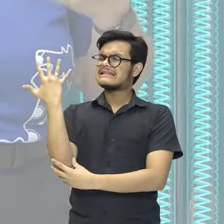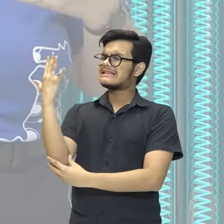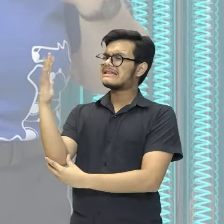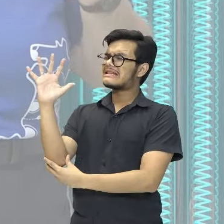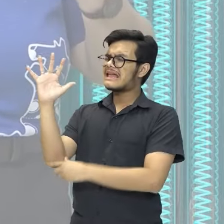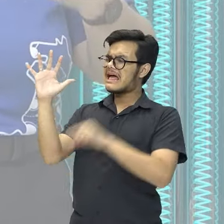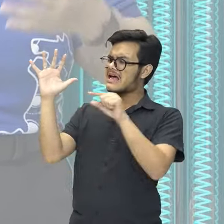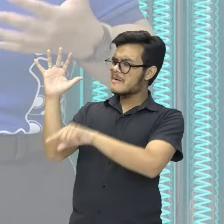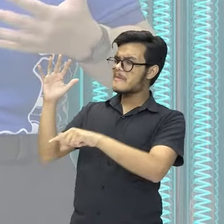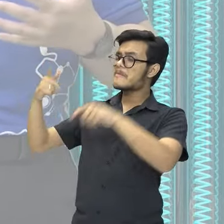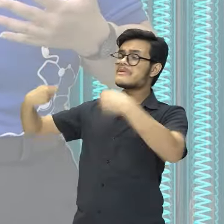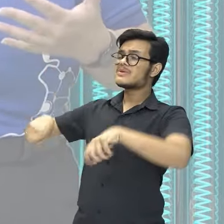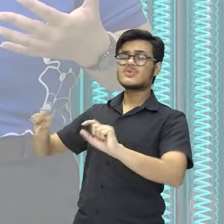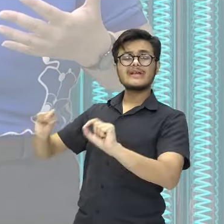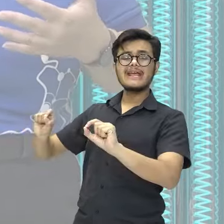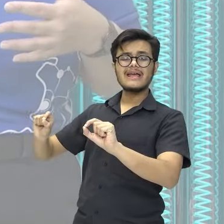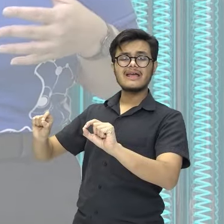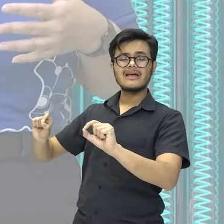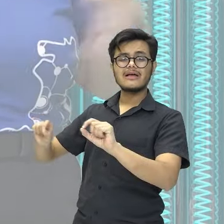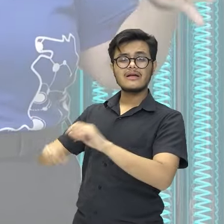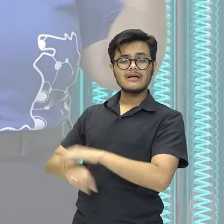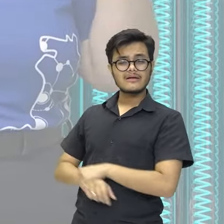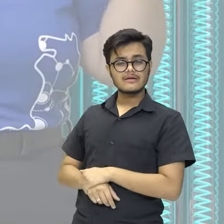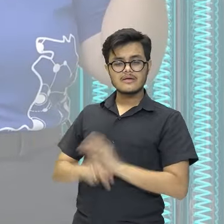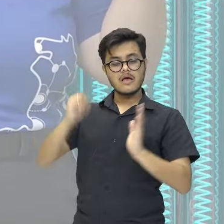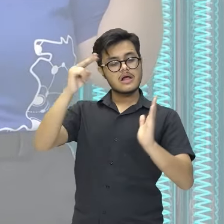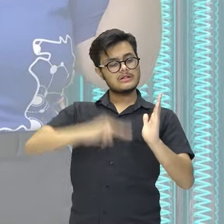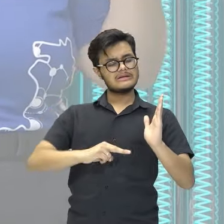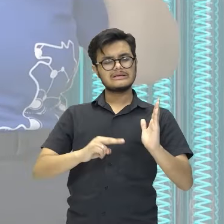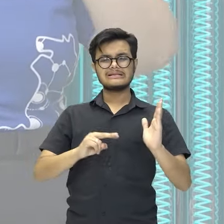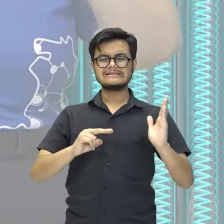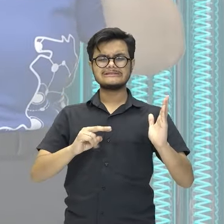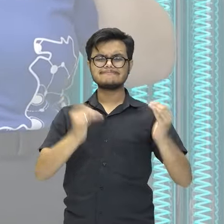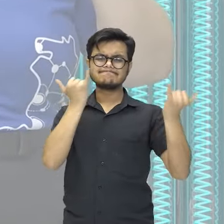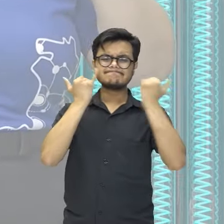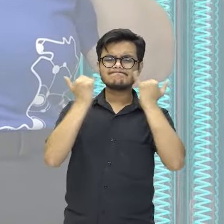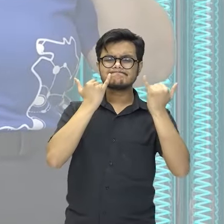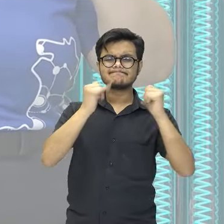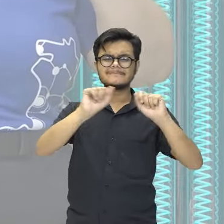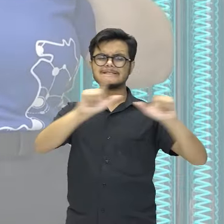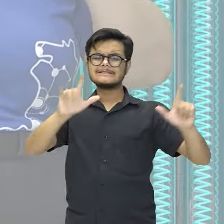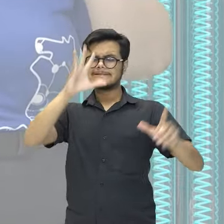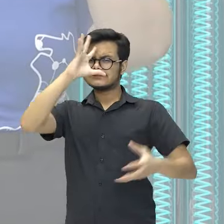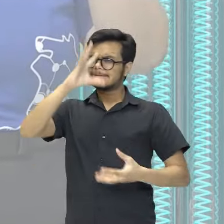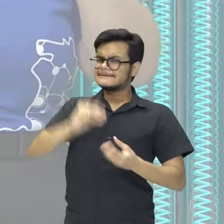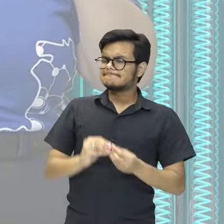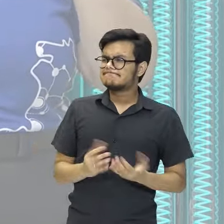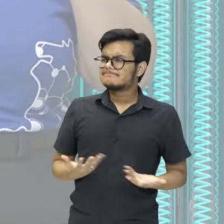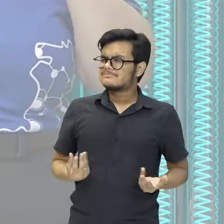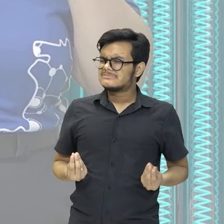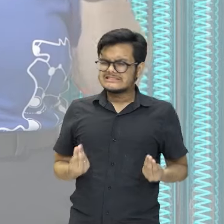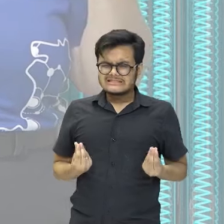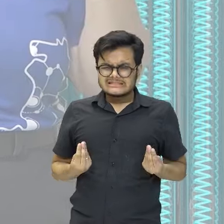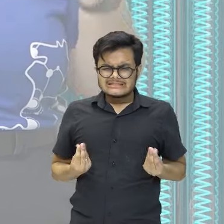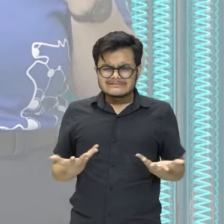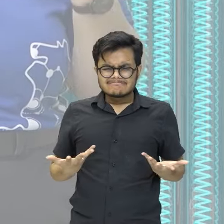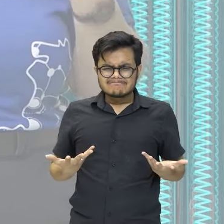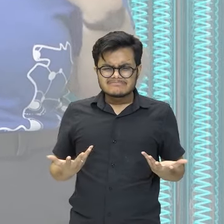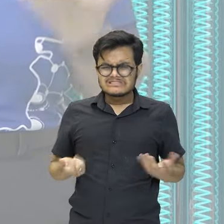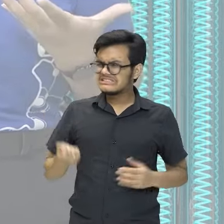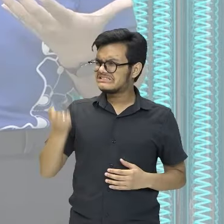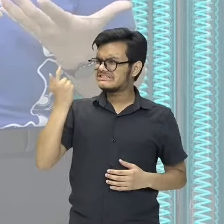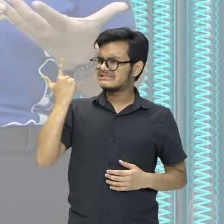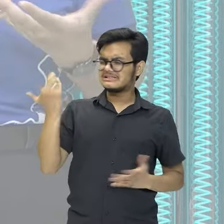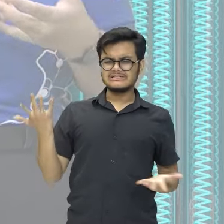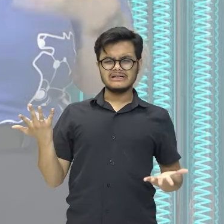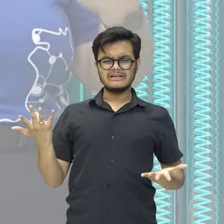quê você mesmo ao ler essa informação já vai F achar estranho já vai achar que pera aí professora